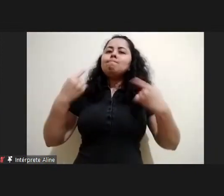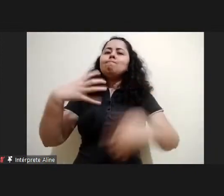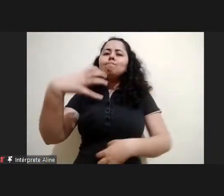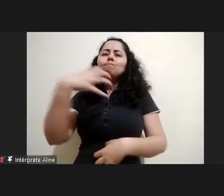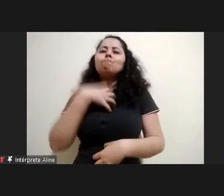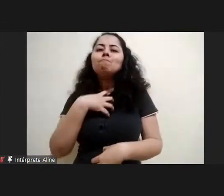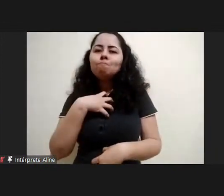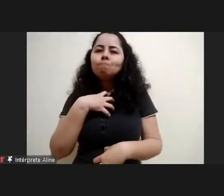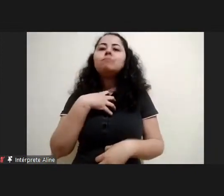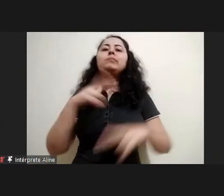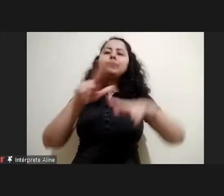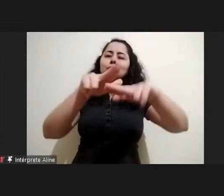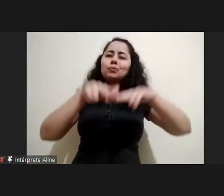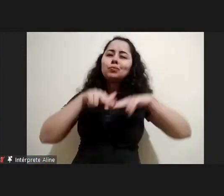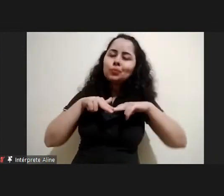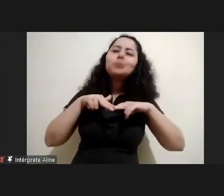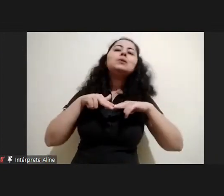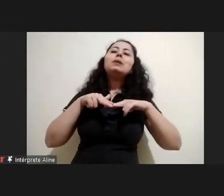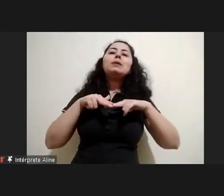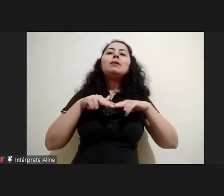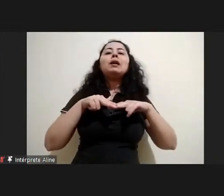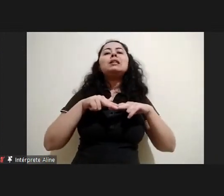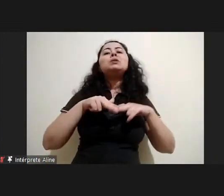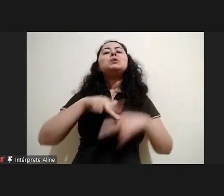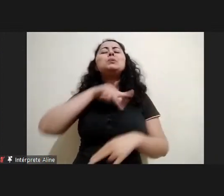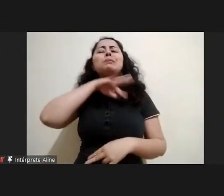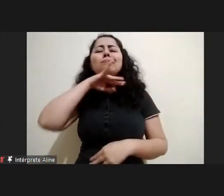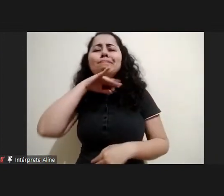mundial, que é a pandemia.